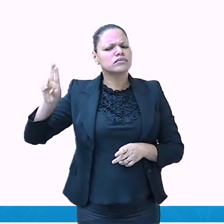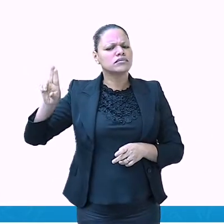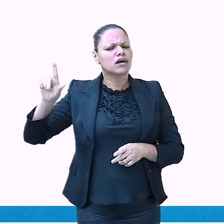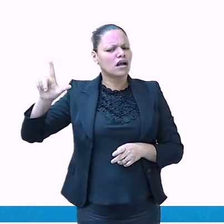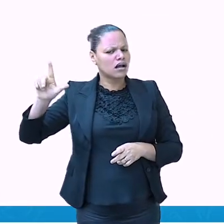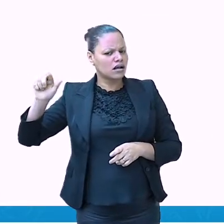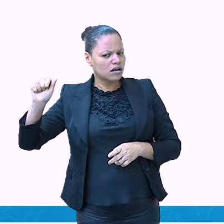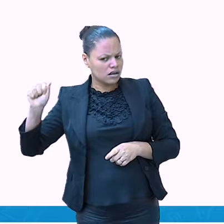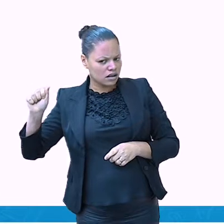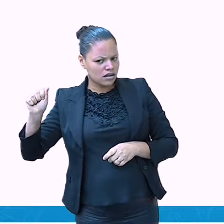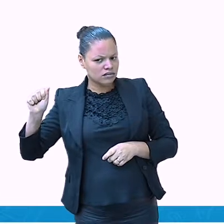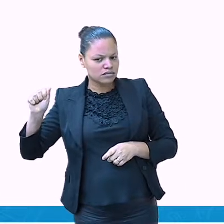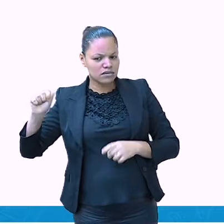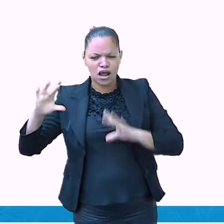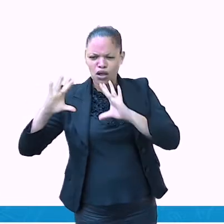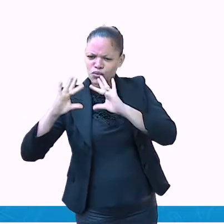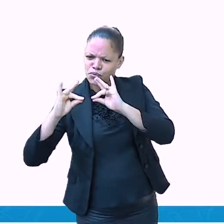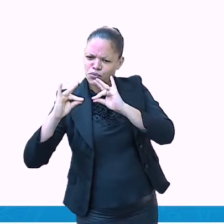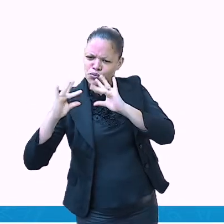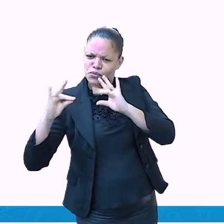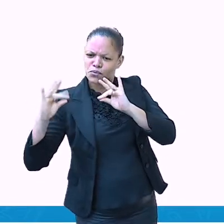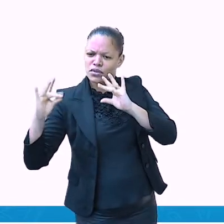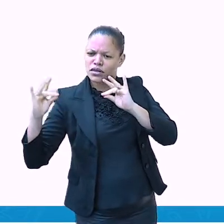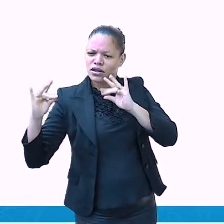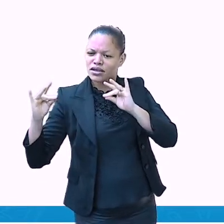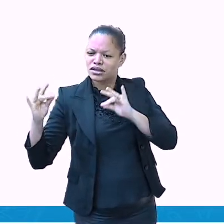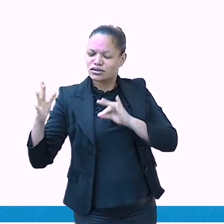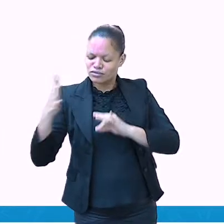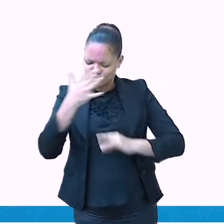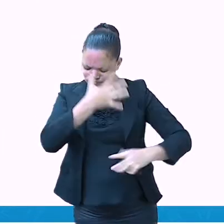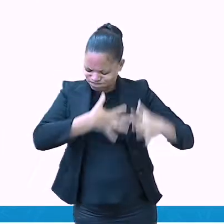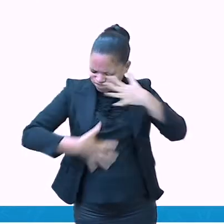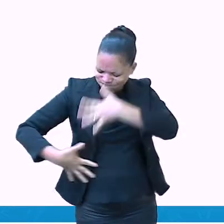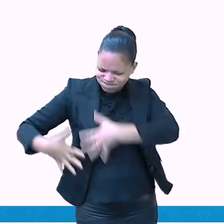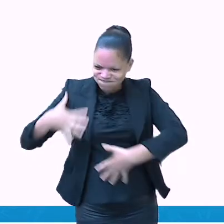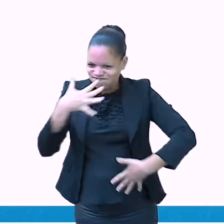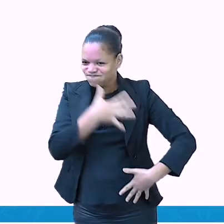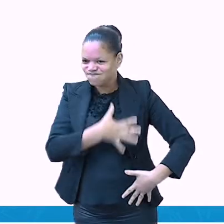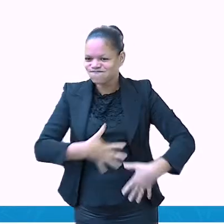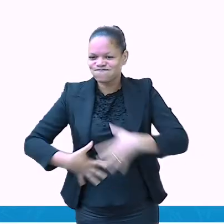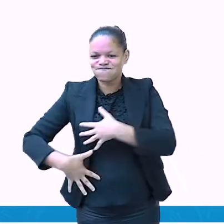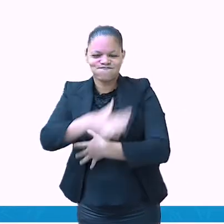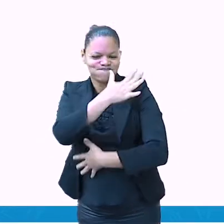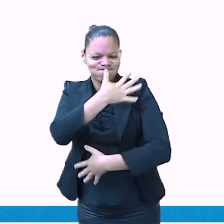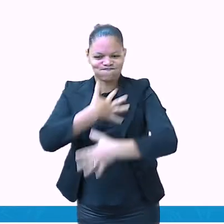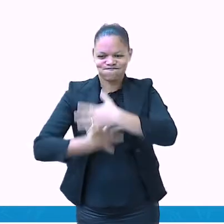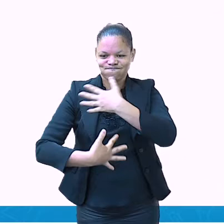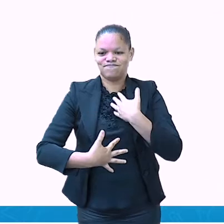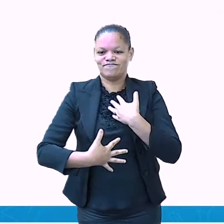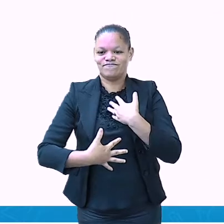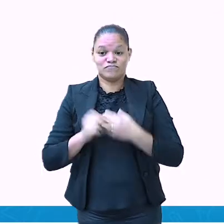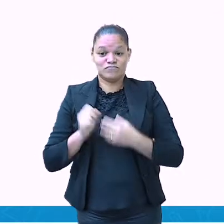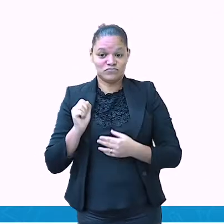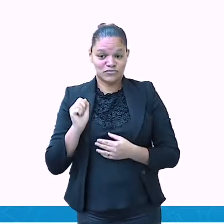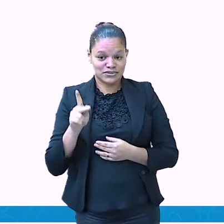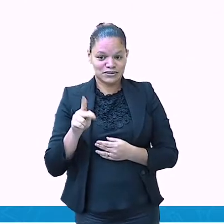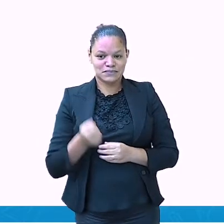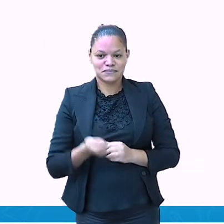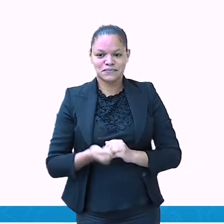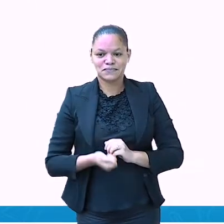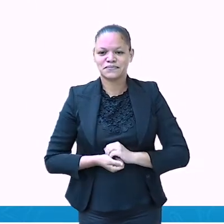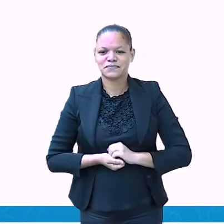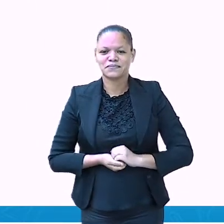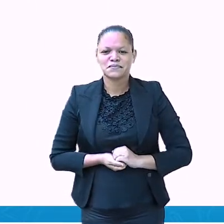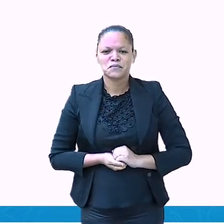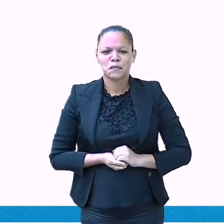pegando esse líquido da glândula uropigiana e passando ali em todas as suas penas no seu corpo.